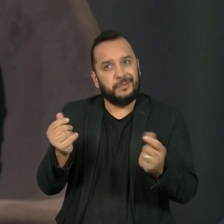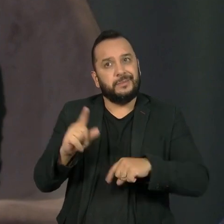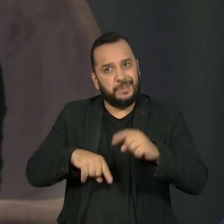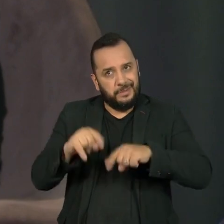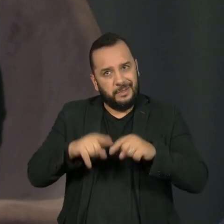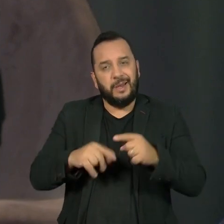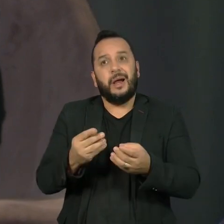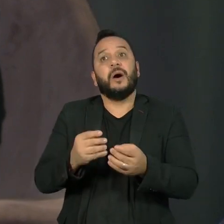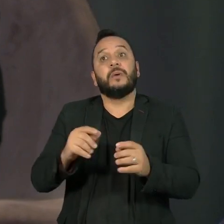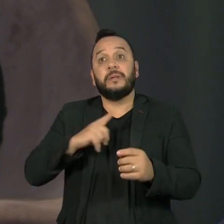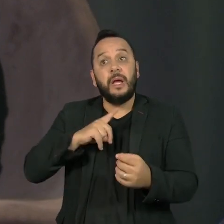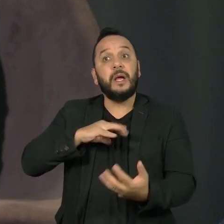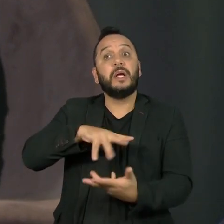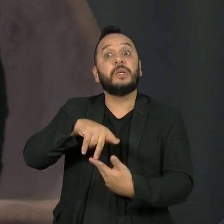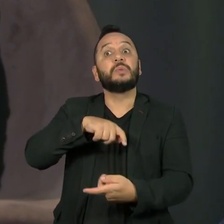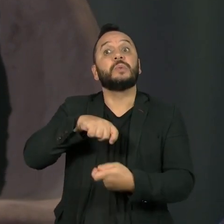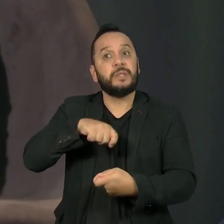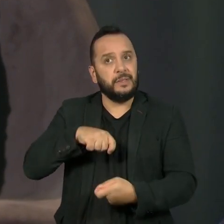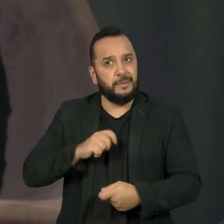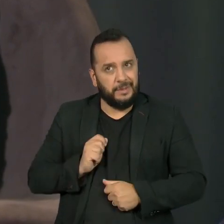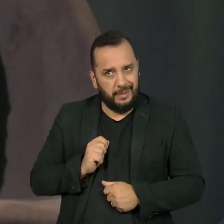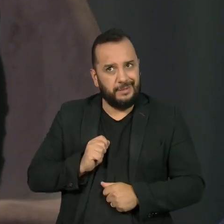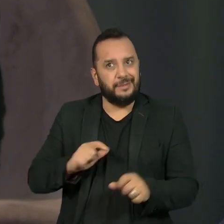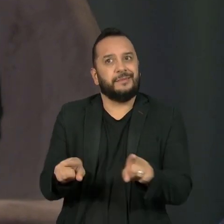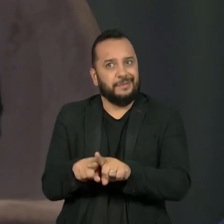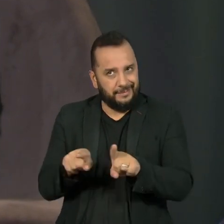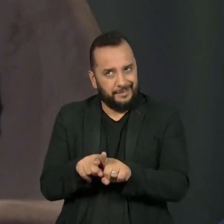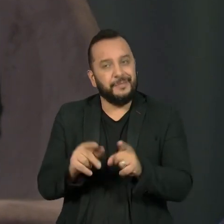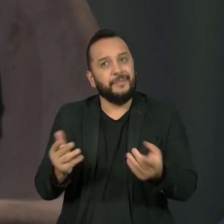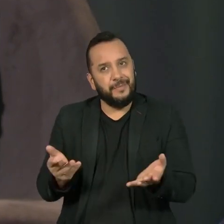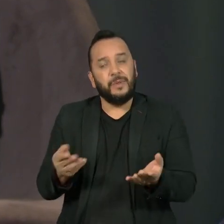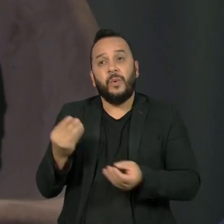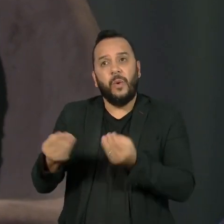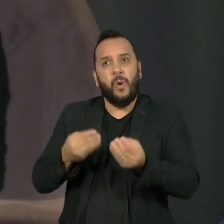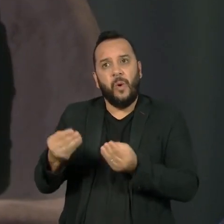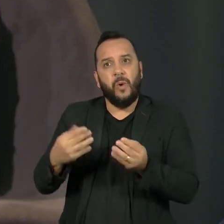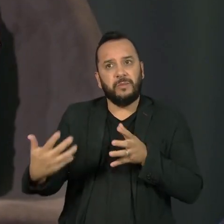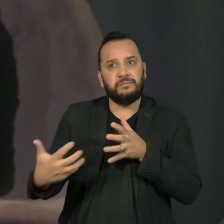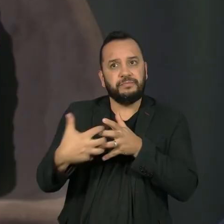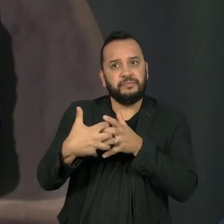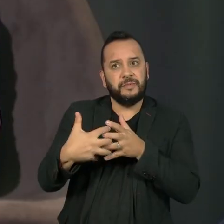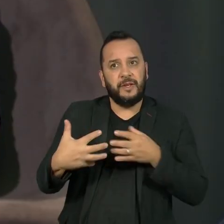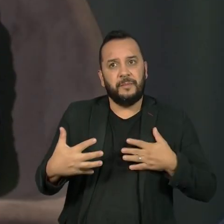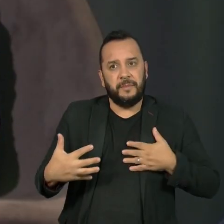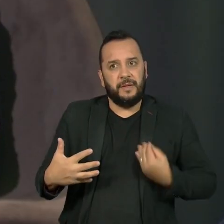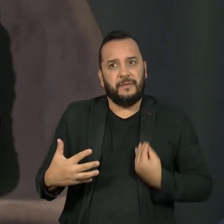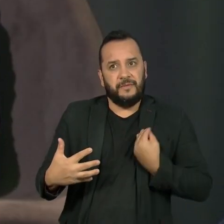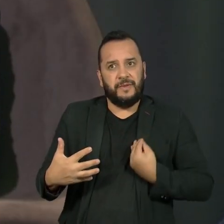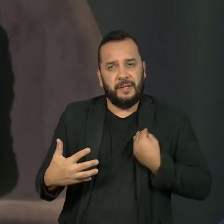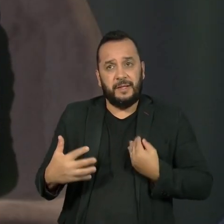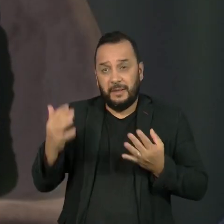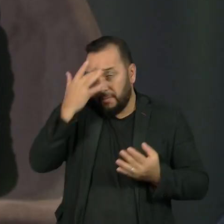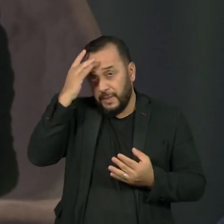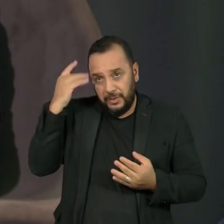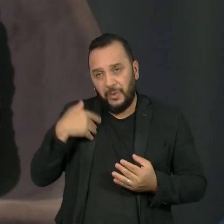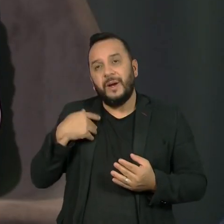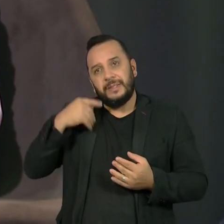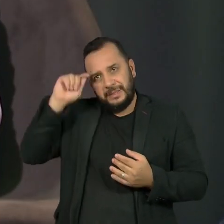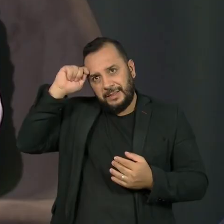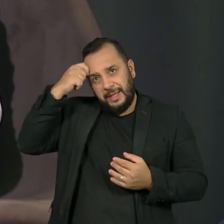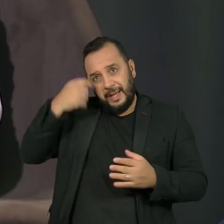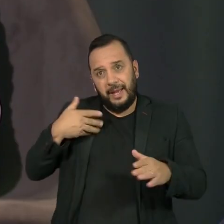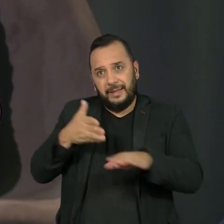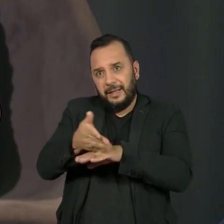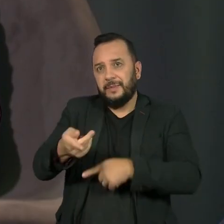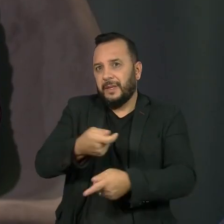da sustentabilidade e como aquilo se relaciona com a vida delas. Quando a gente pega pessoas negras que estão ascendendo nesse mercado, eu acho que tem